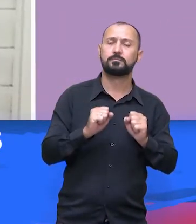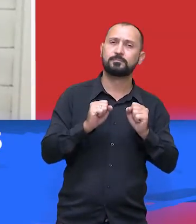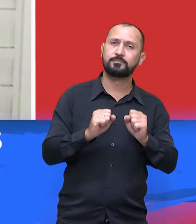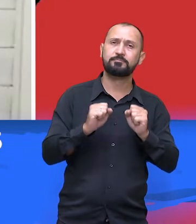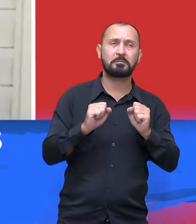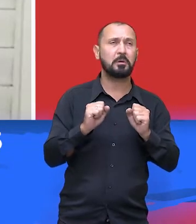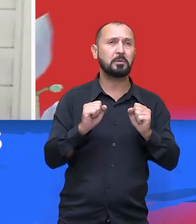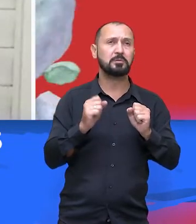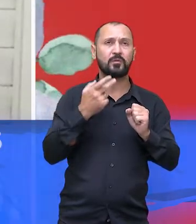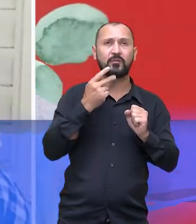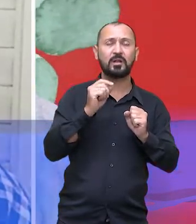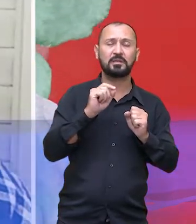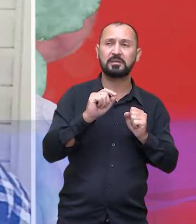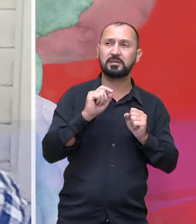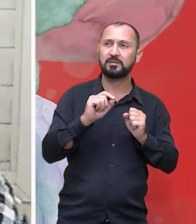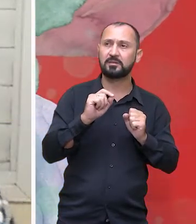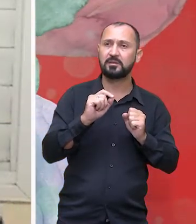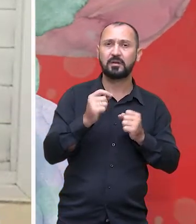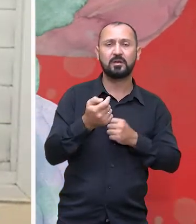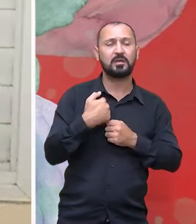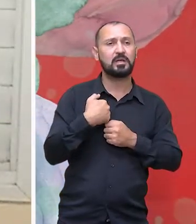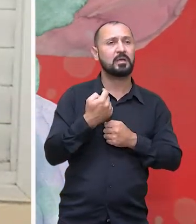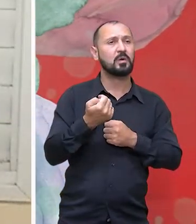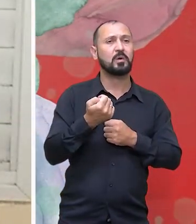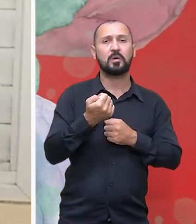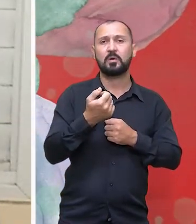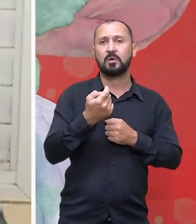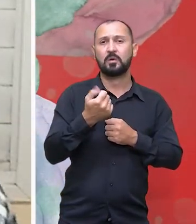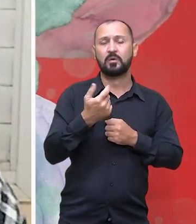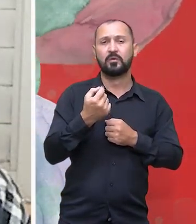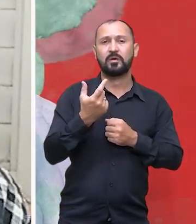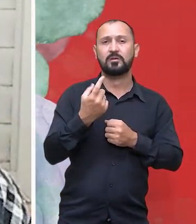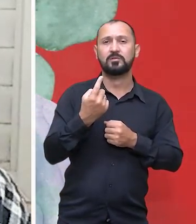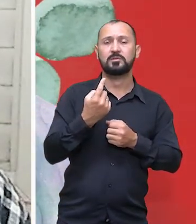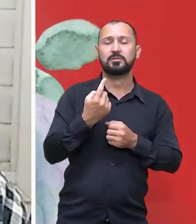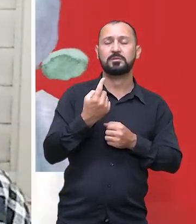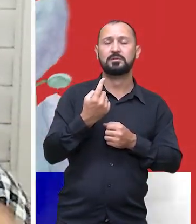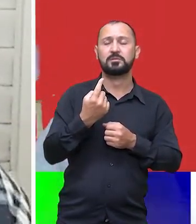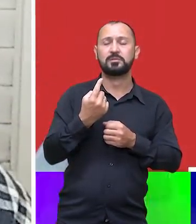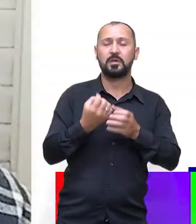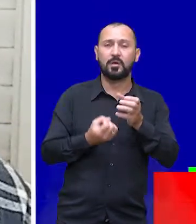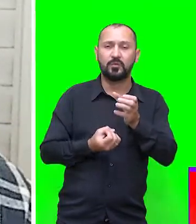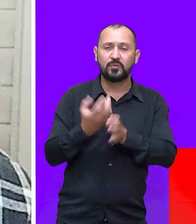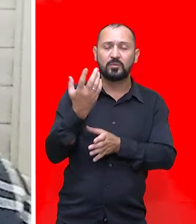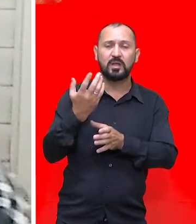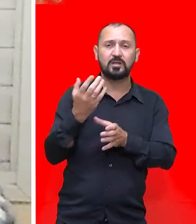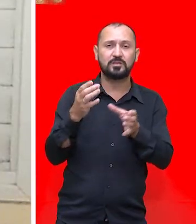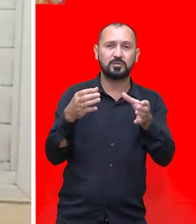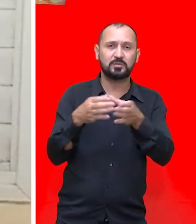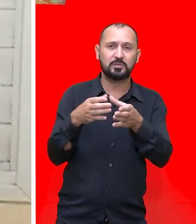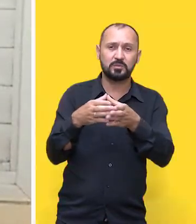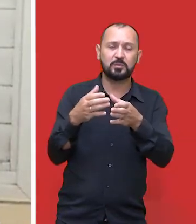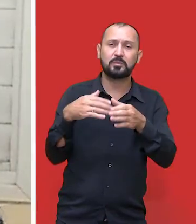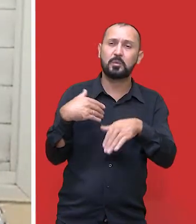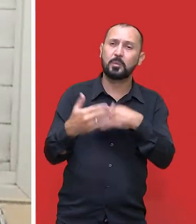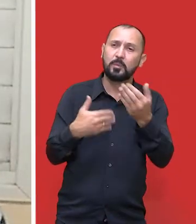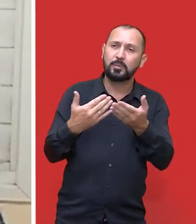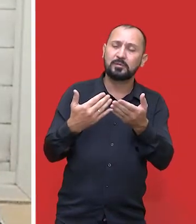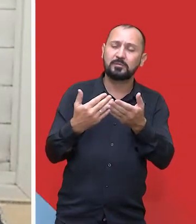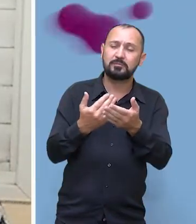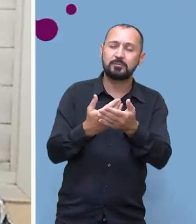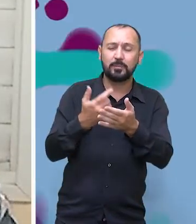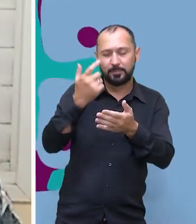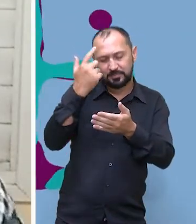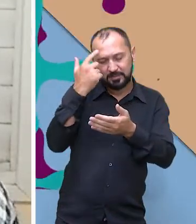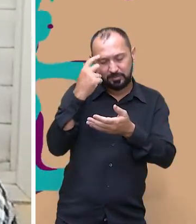até me dizer como se eu fosse um dos fundadores da companhia, num